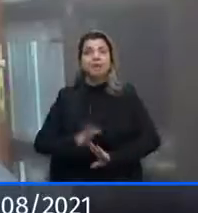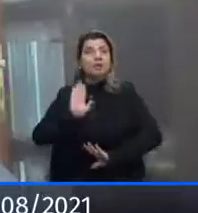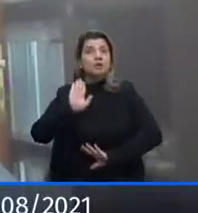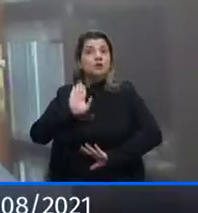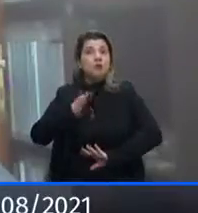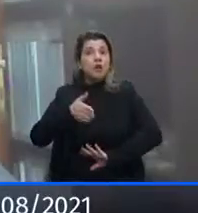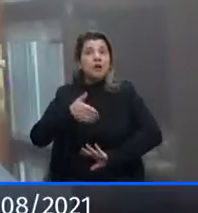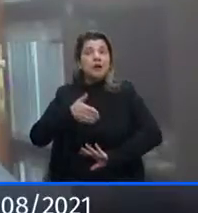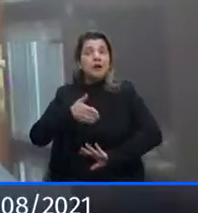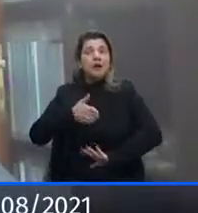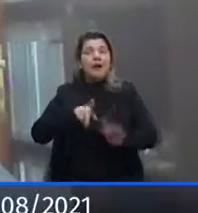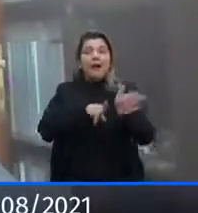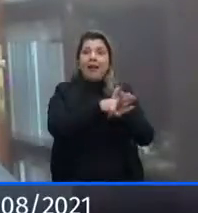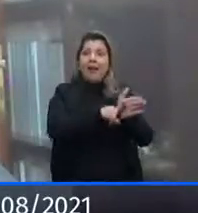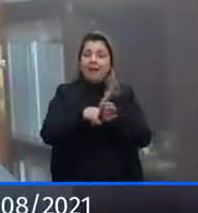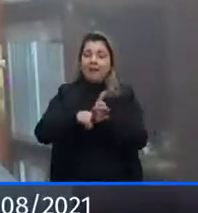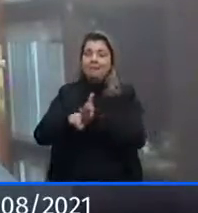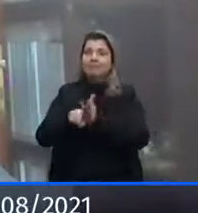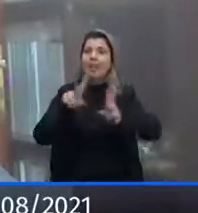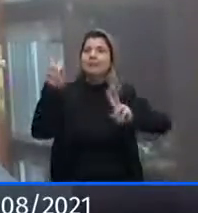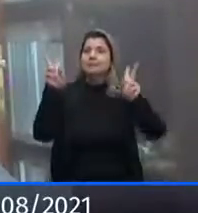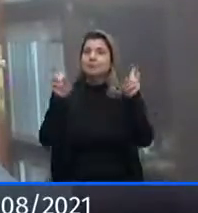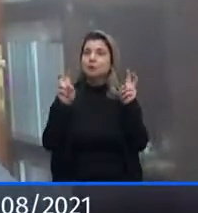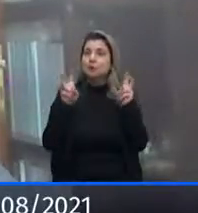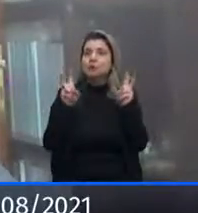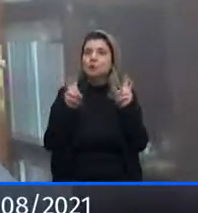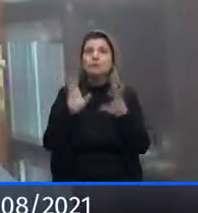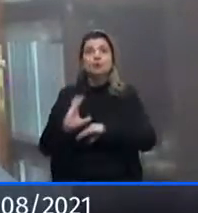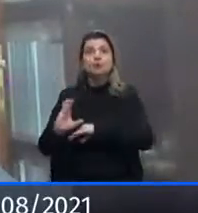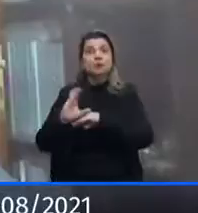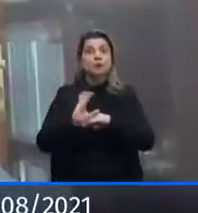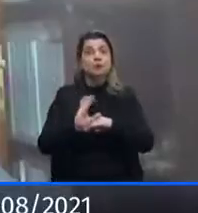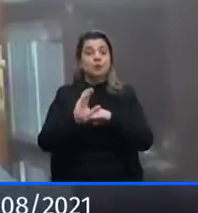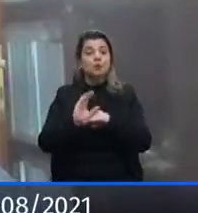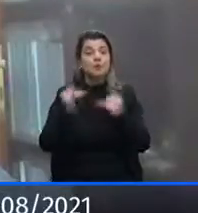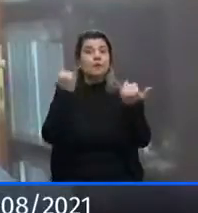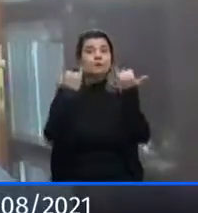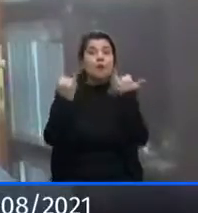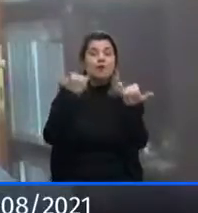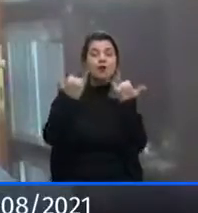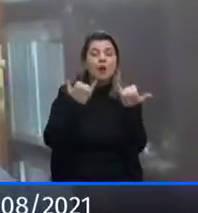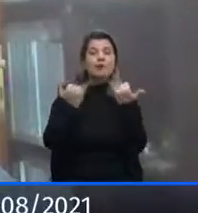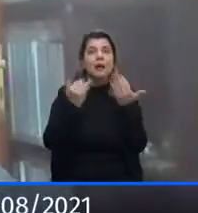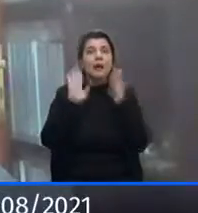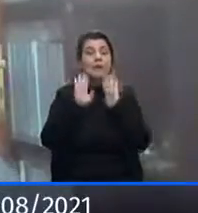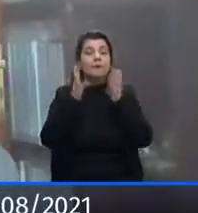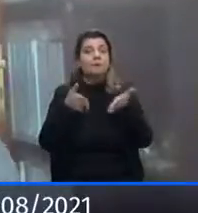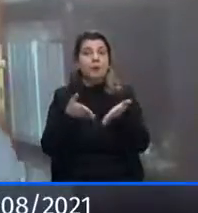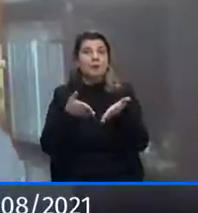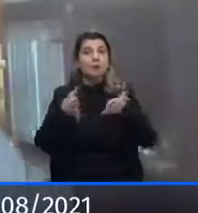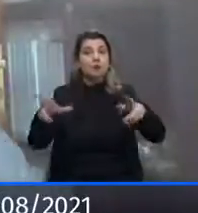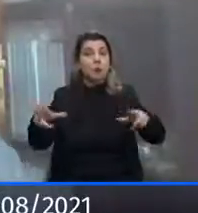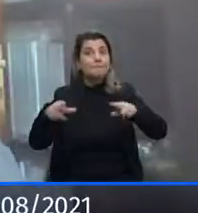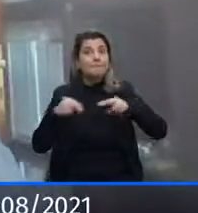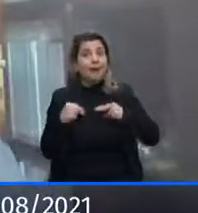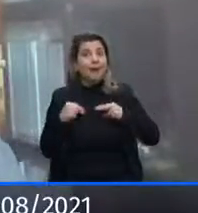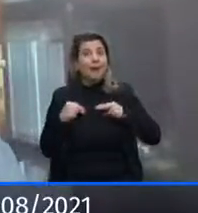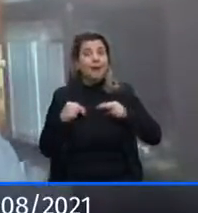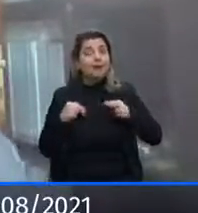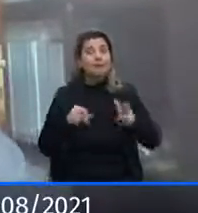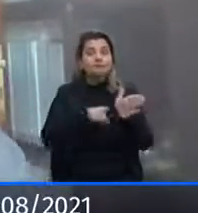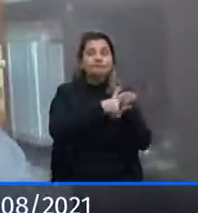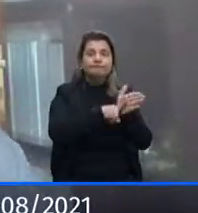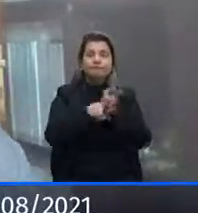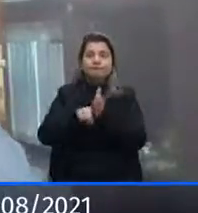que concerne à análise da matéria nessa egrégia comissão, salienta-se que, do ponto de vista do mérito e da análise